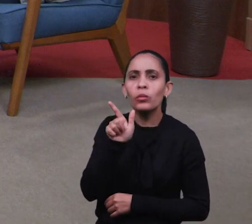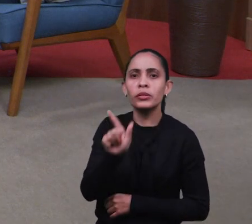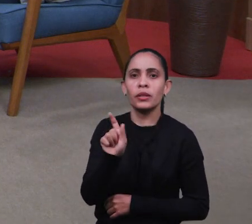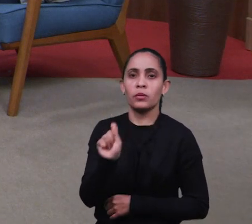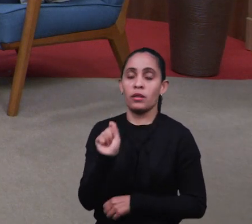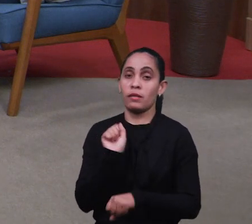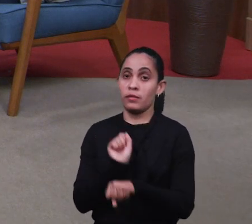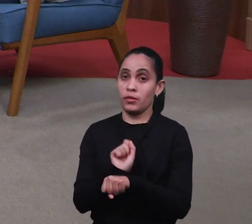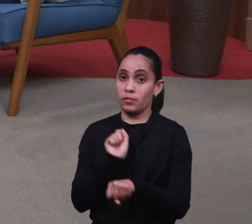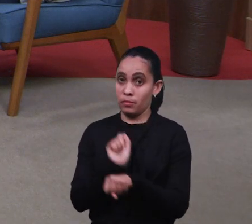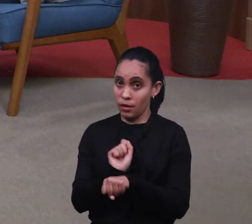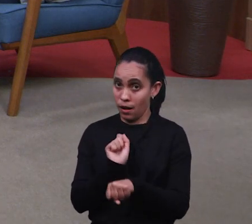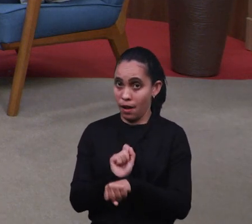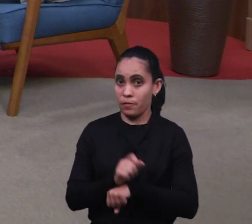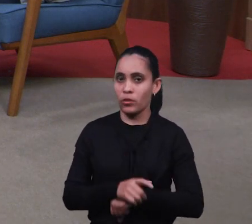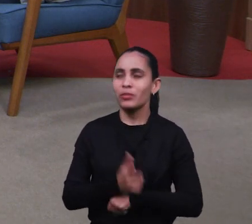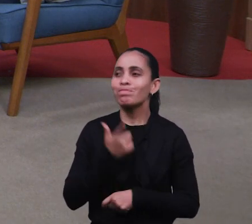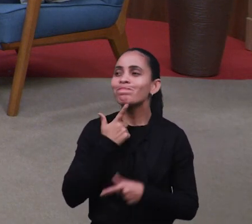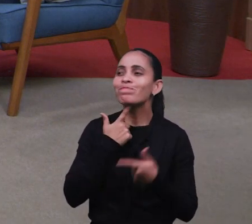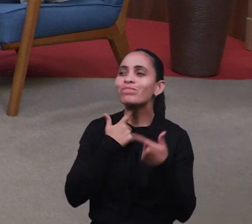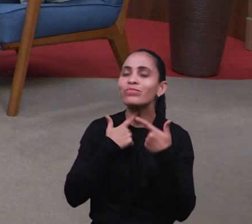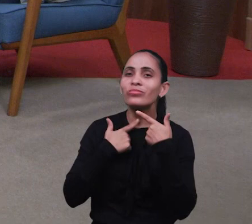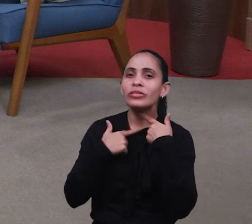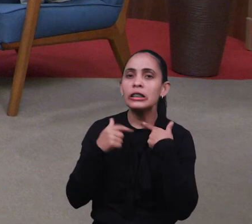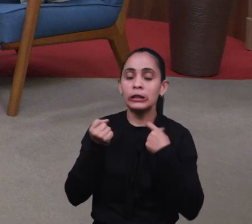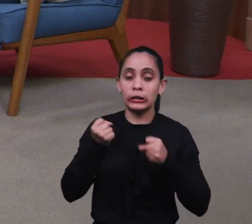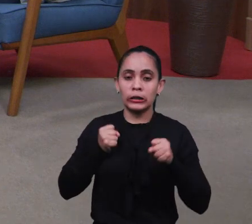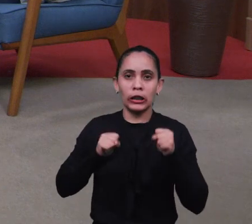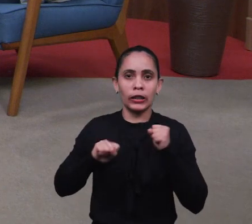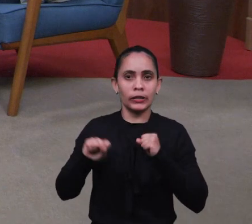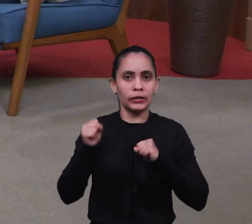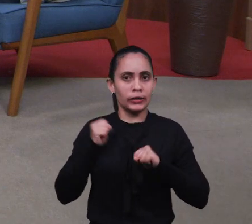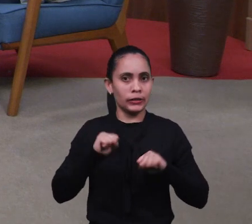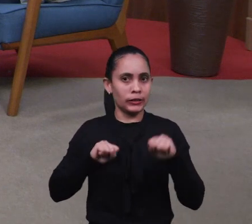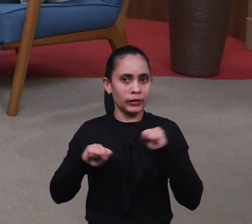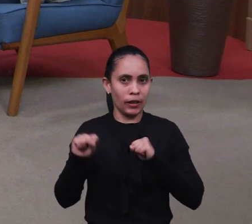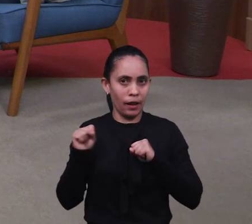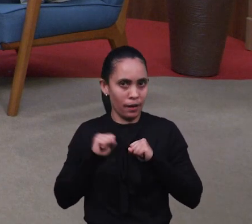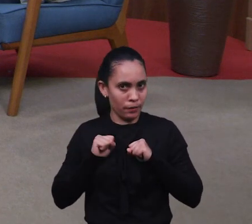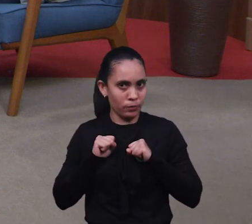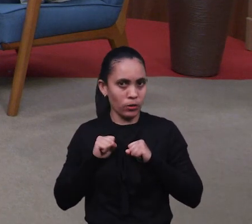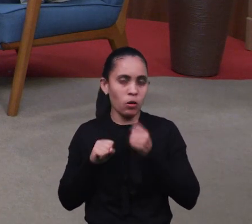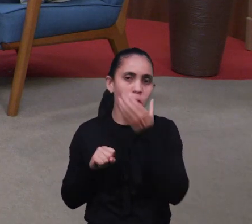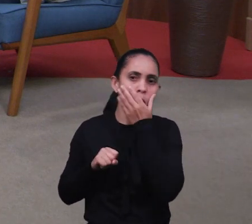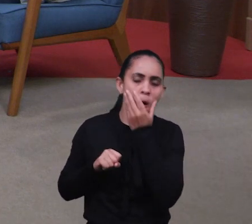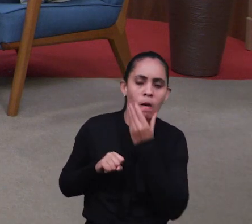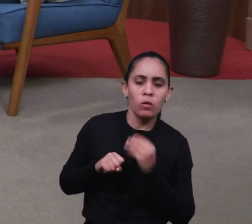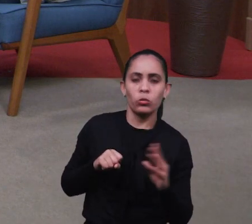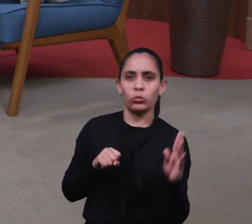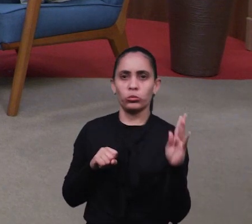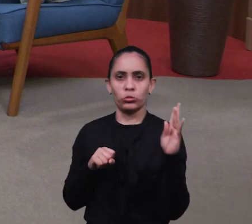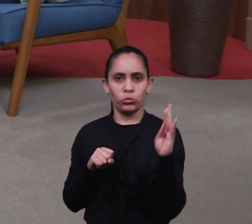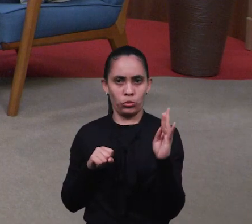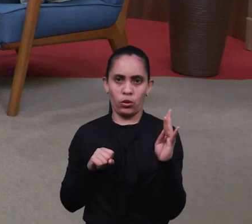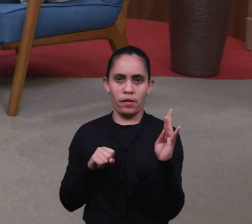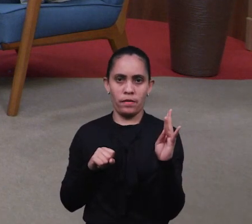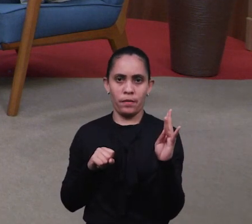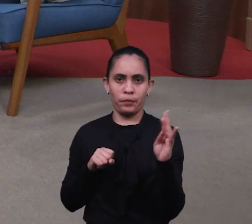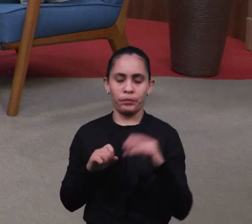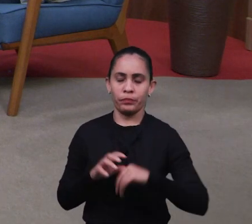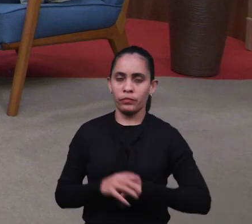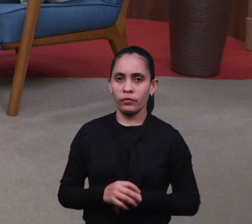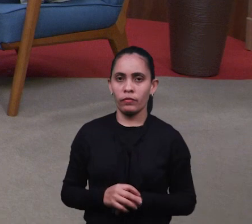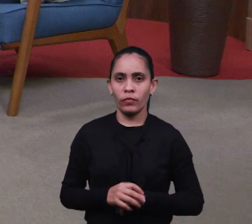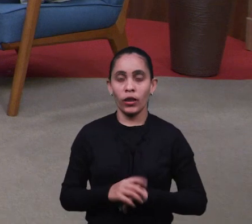ela desejava, ansiava do seu noivo. Então, nós destacamos até